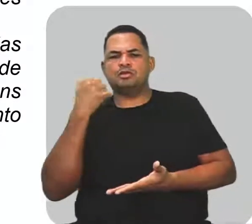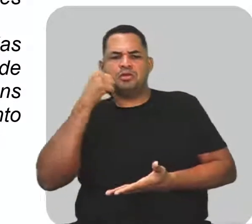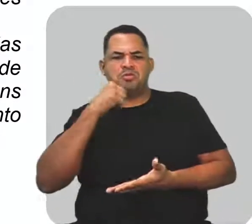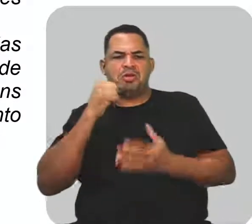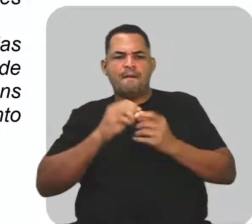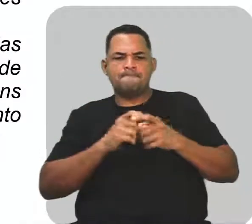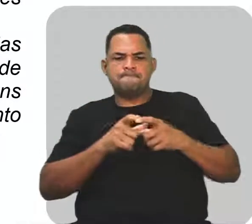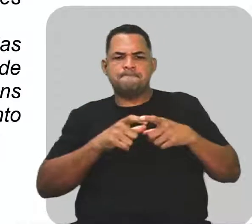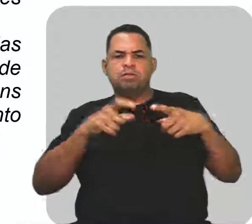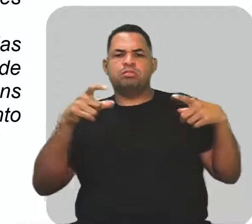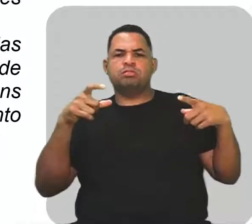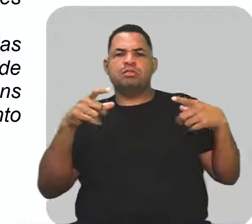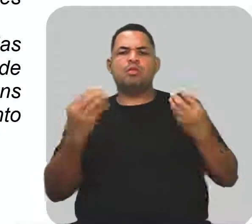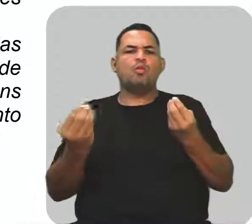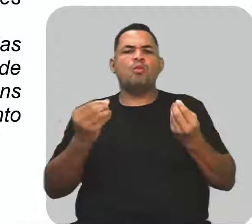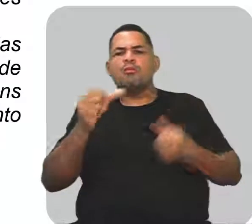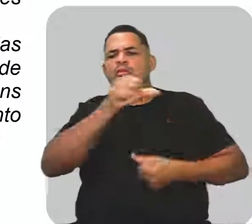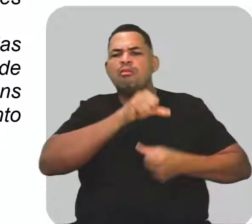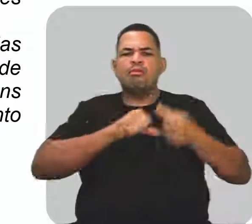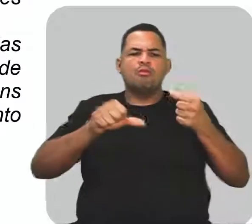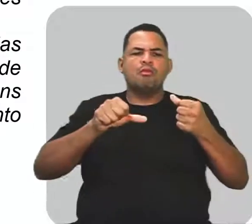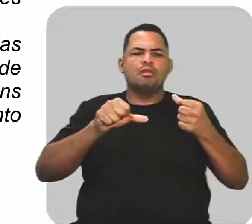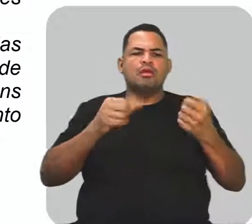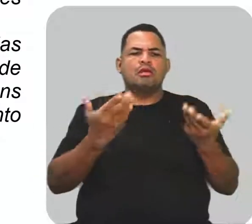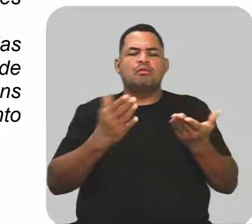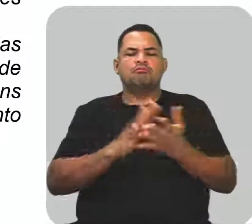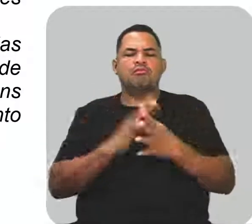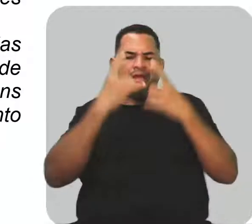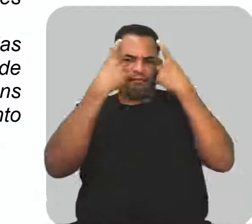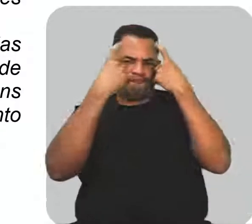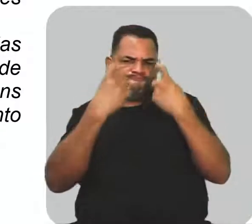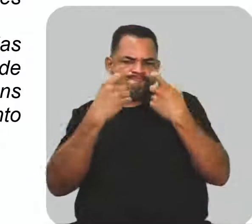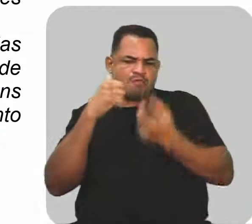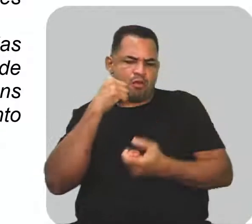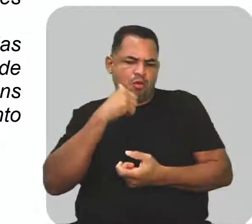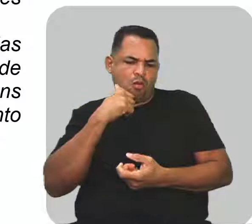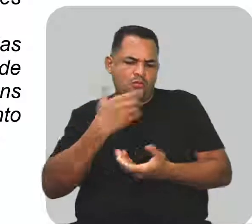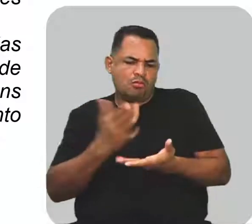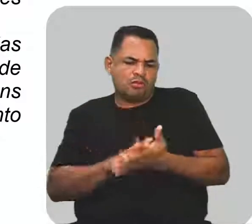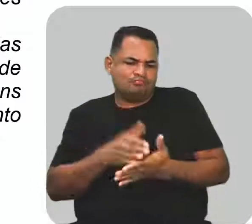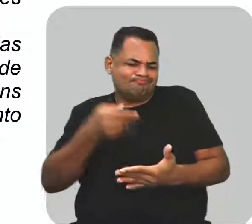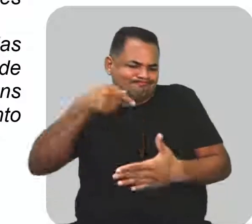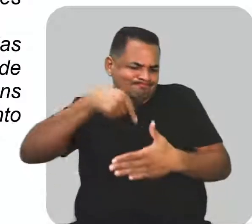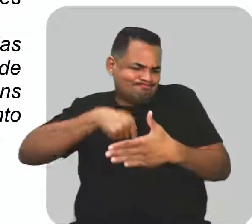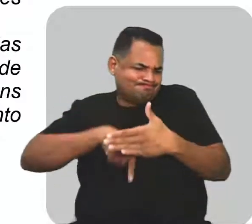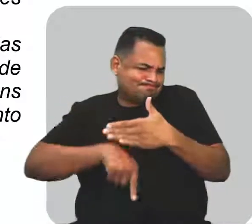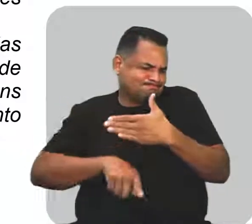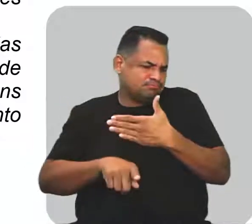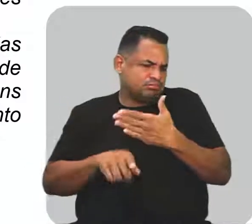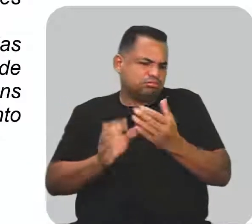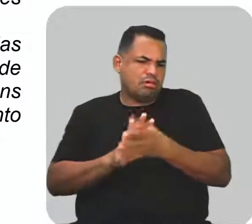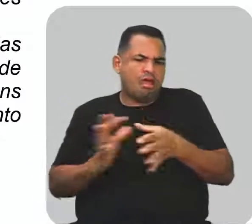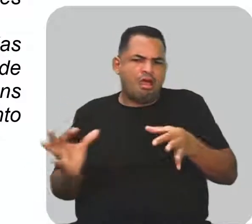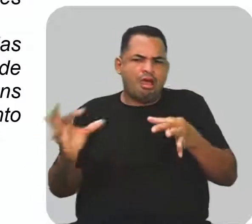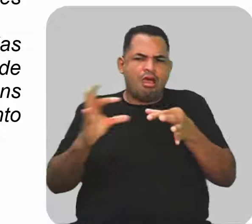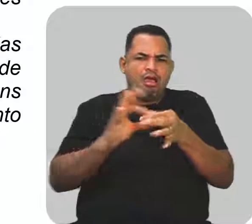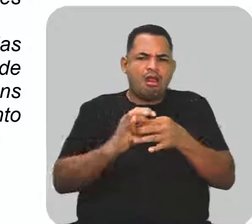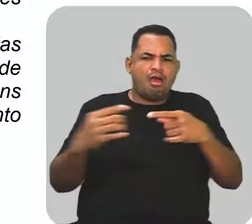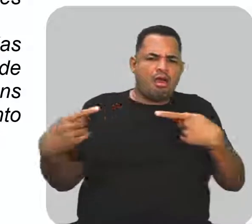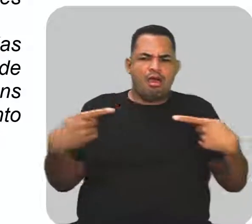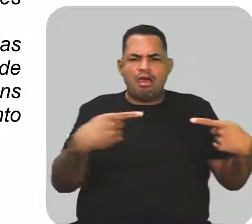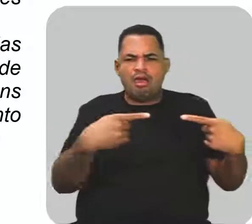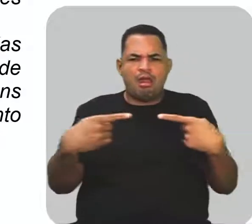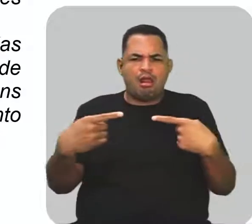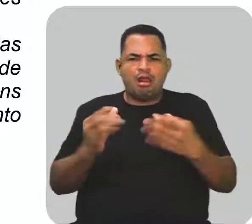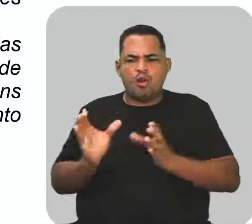Como reverter esse quadro? A violência contra a mulher tem raízes profundas, ligadas a relações